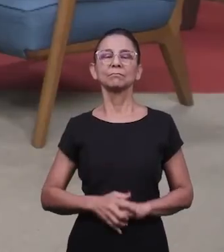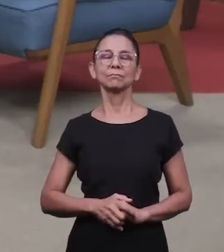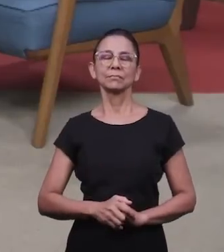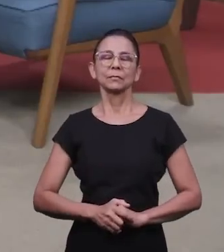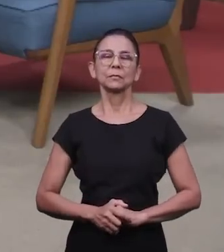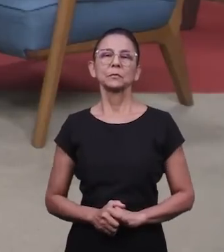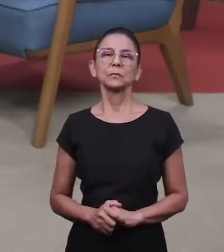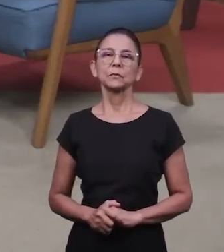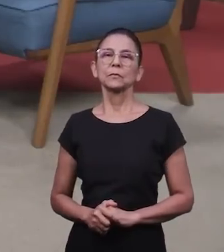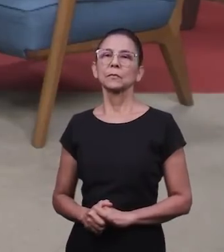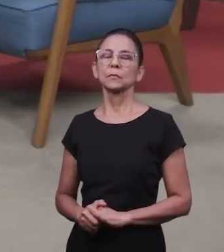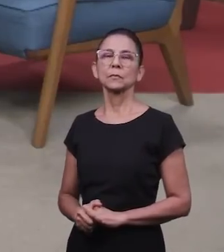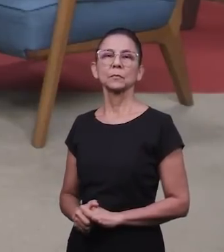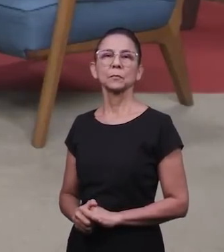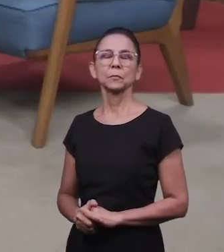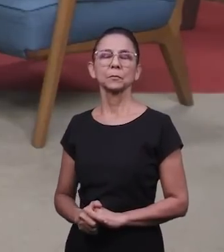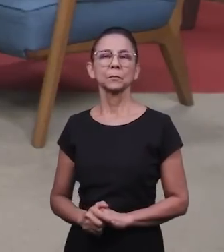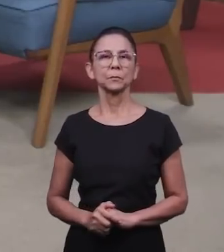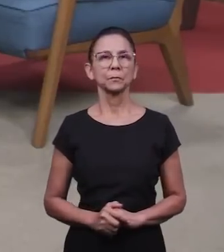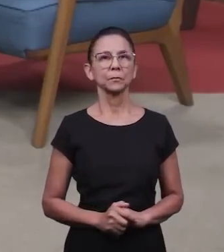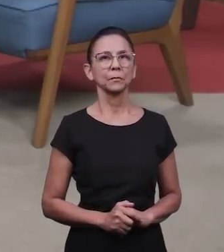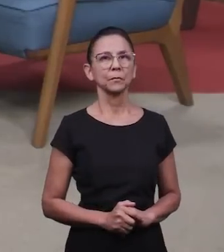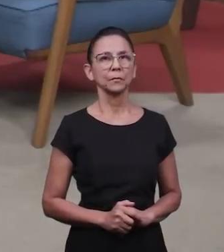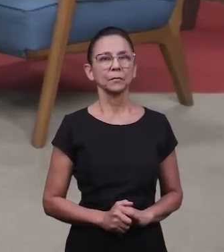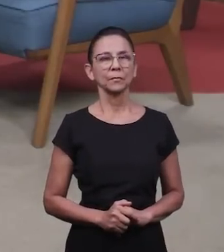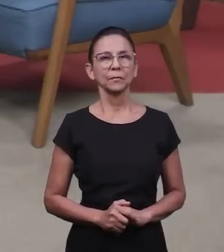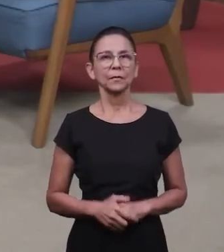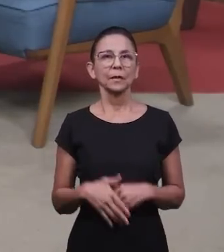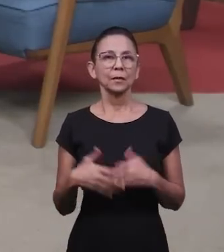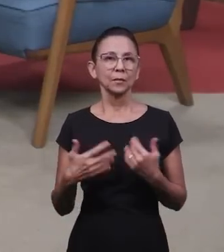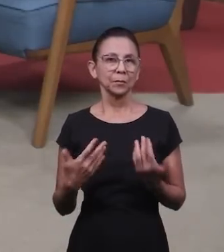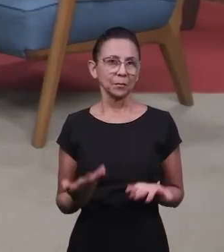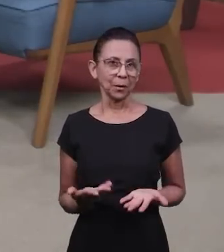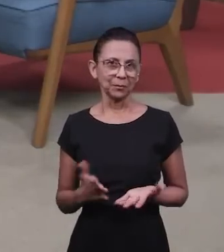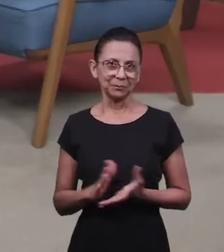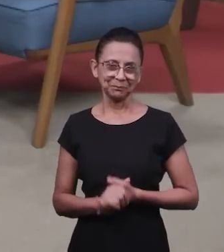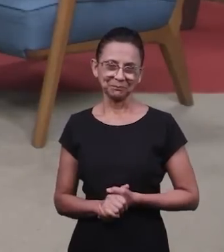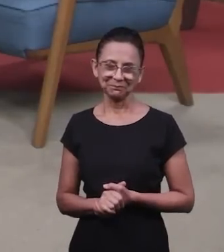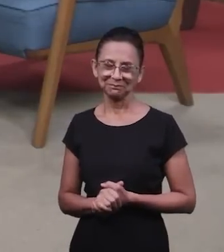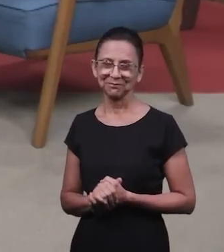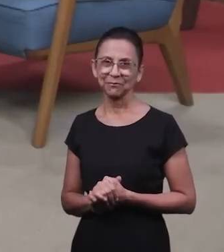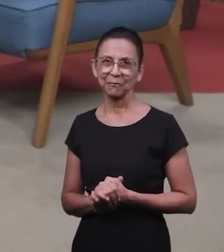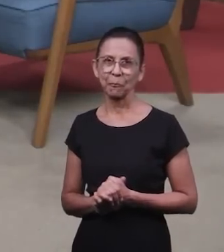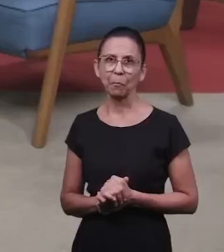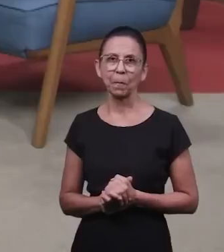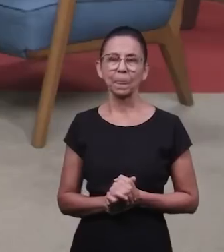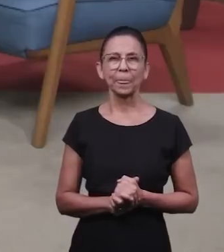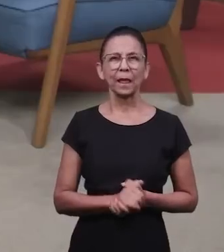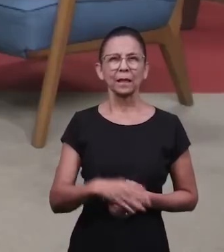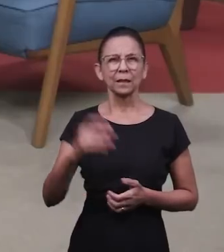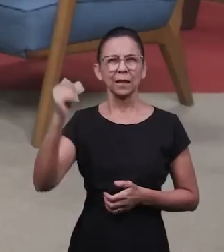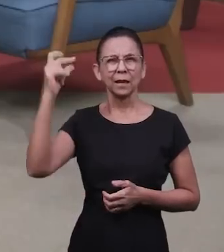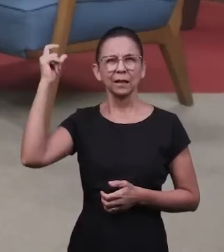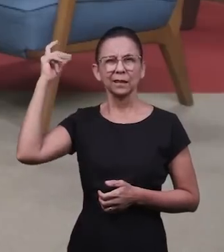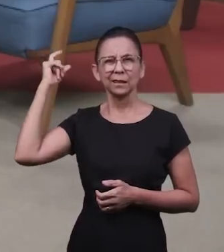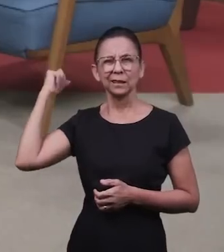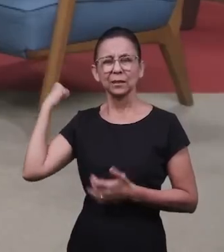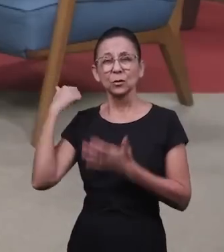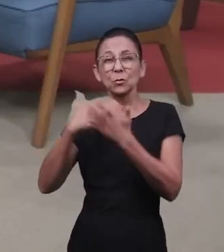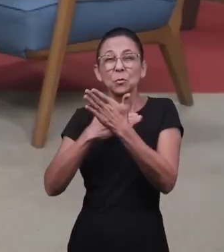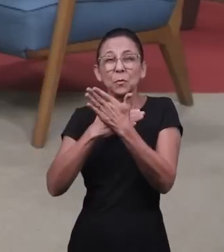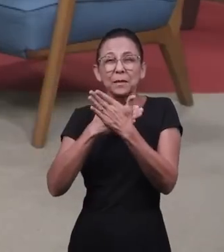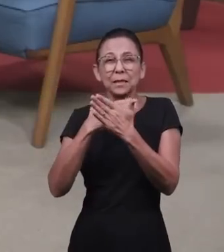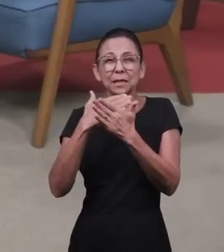tem valor. Glória a Jesus. Bom, amém. Como em todo ano que passou, aliás, desde que nós começamos a